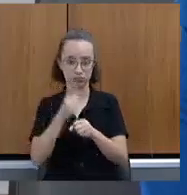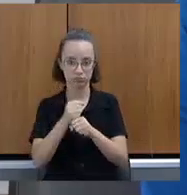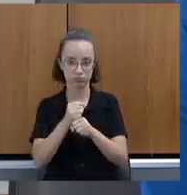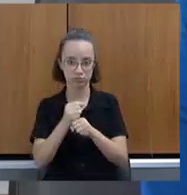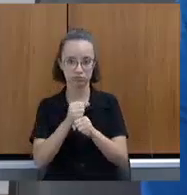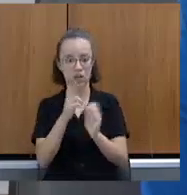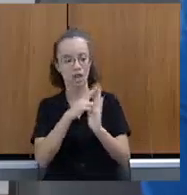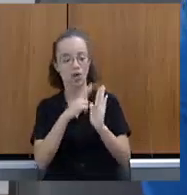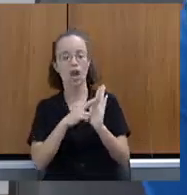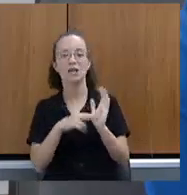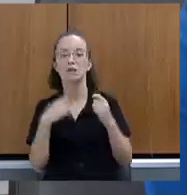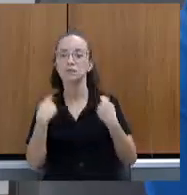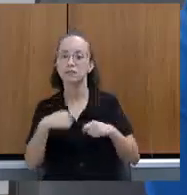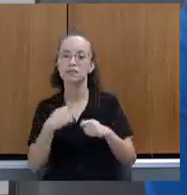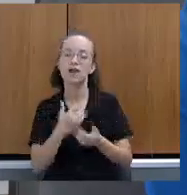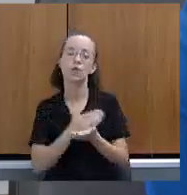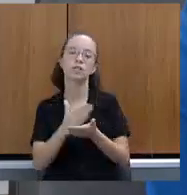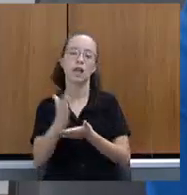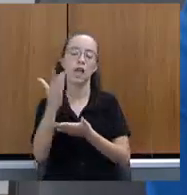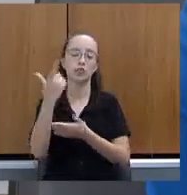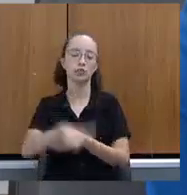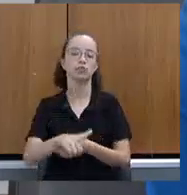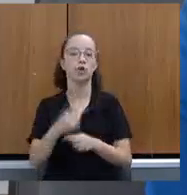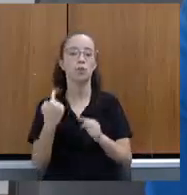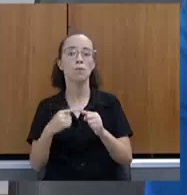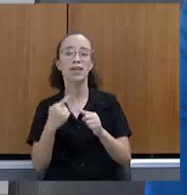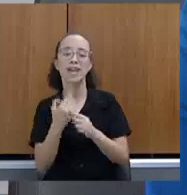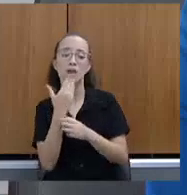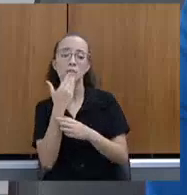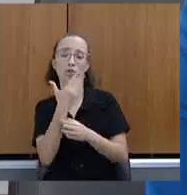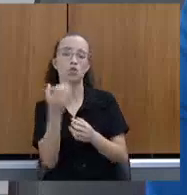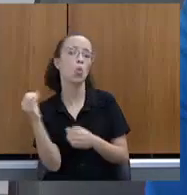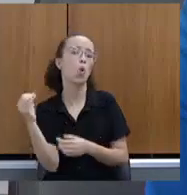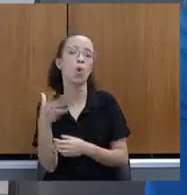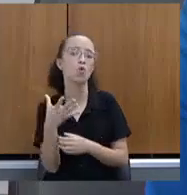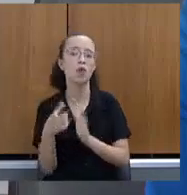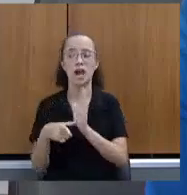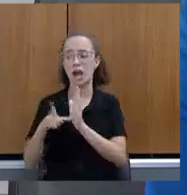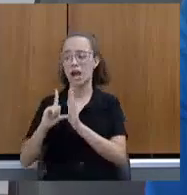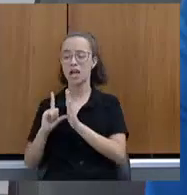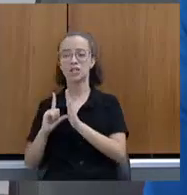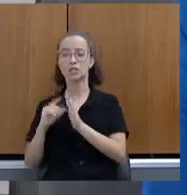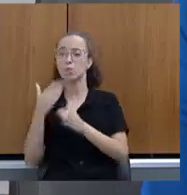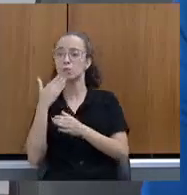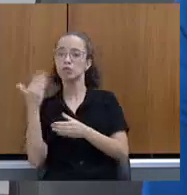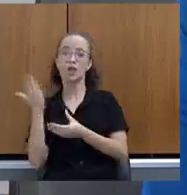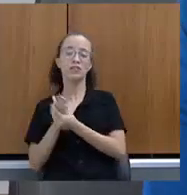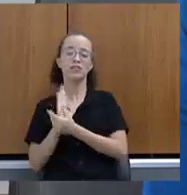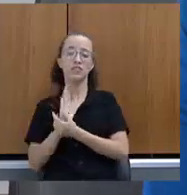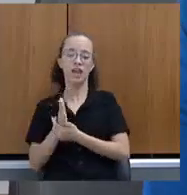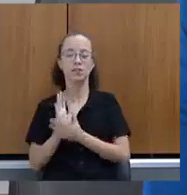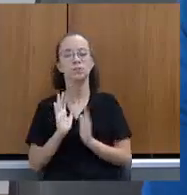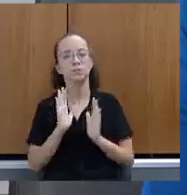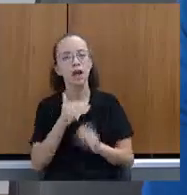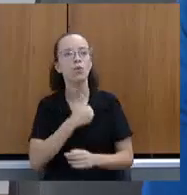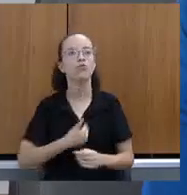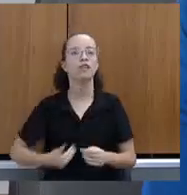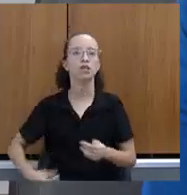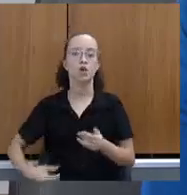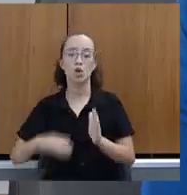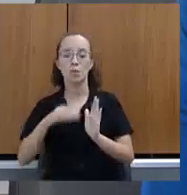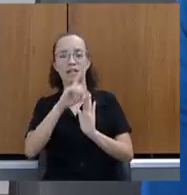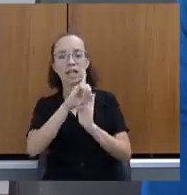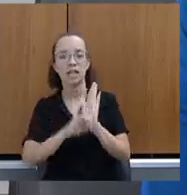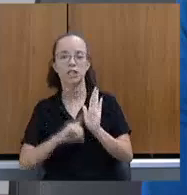é regular deveria ter começado de novo porque era um novo pedido anterior tinha sido arquivado mas o governo optou por pegar uma declaração